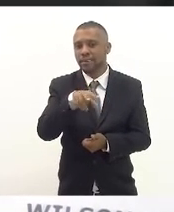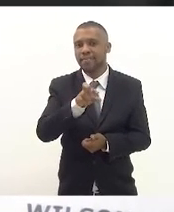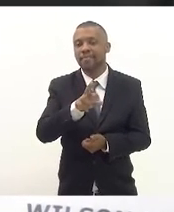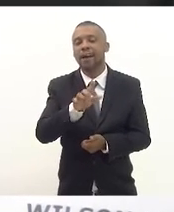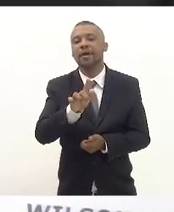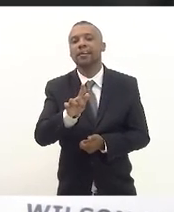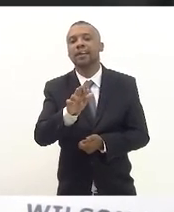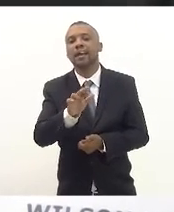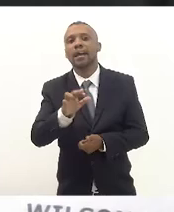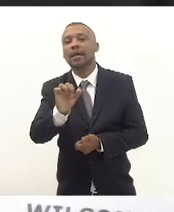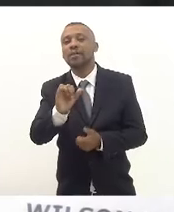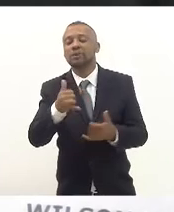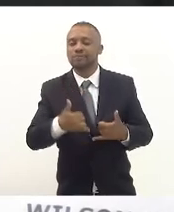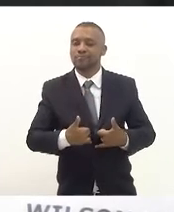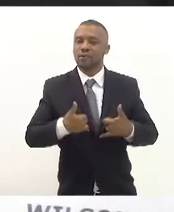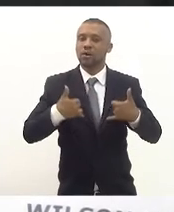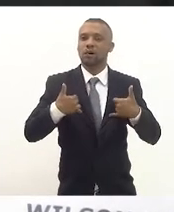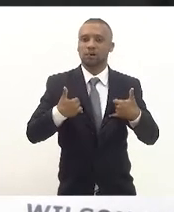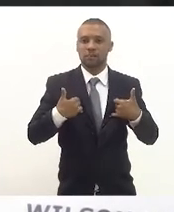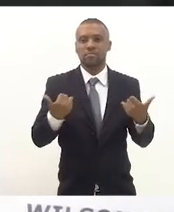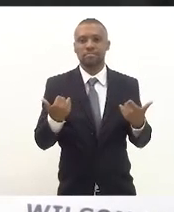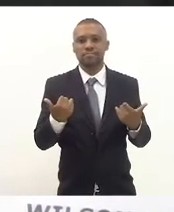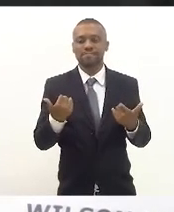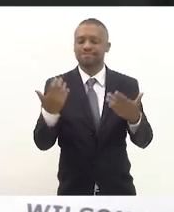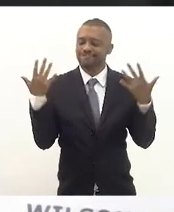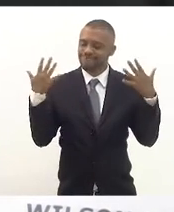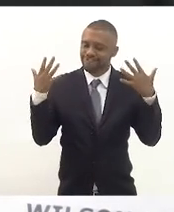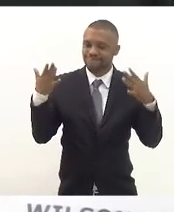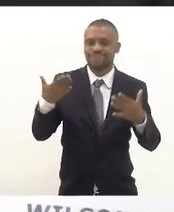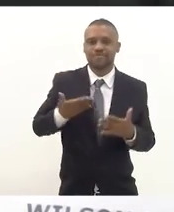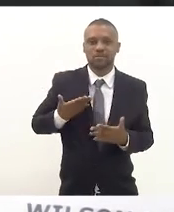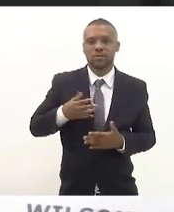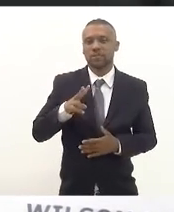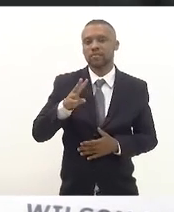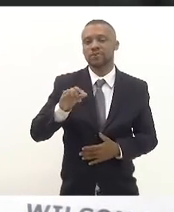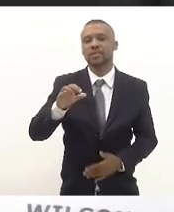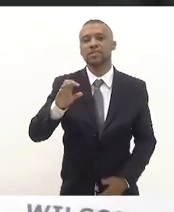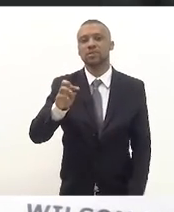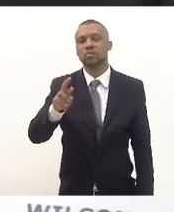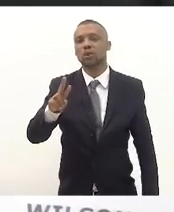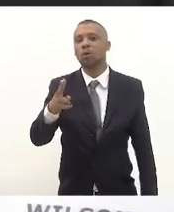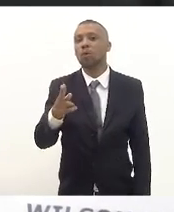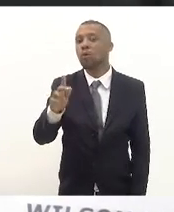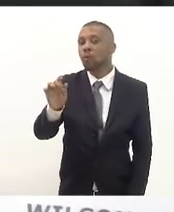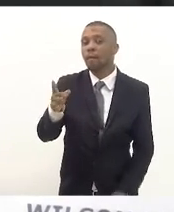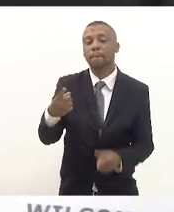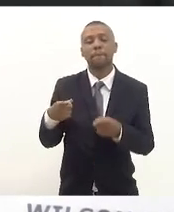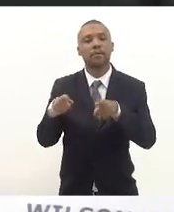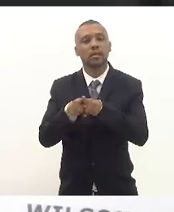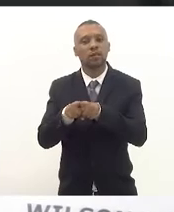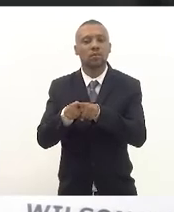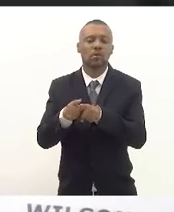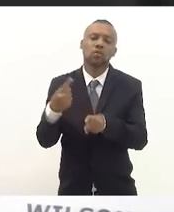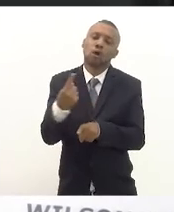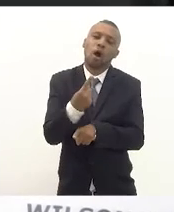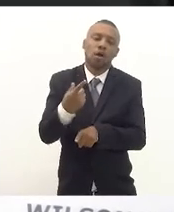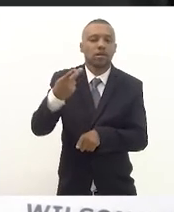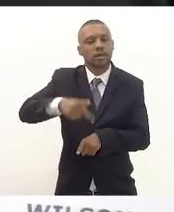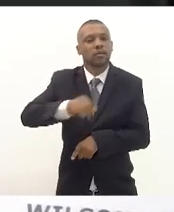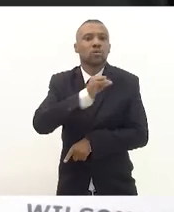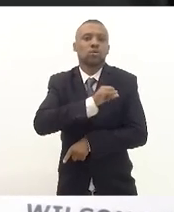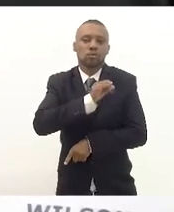tem muito orgulho só dá meu amigo Victor Hugo grande amigo também grande parceiro Vereador Nossa que o Rio de